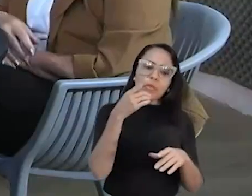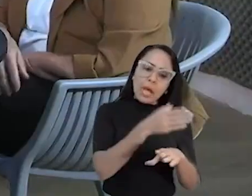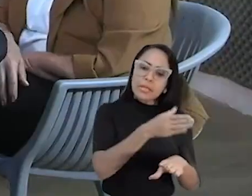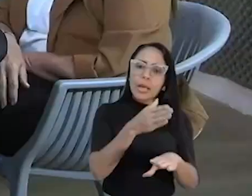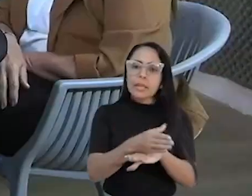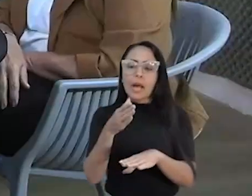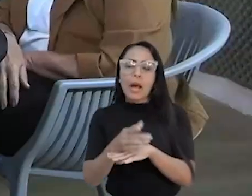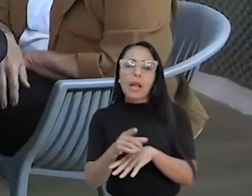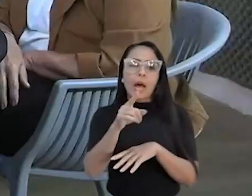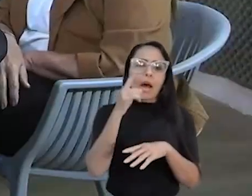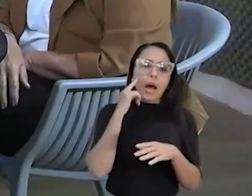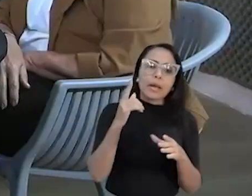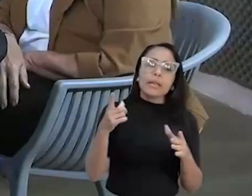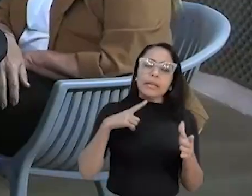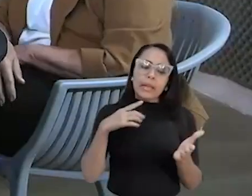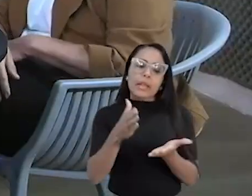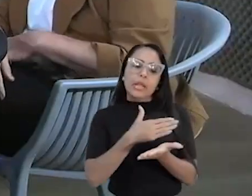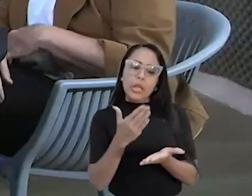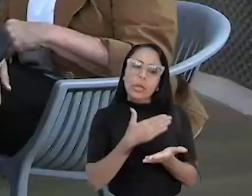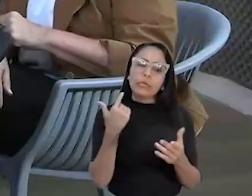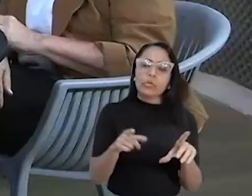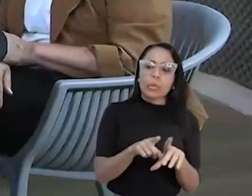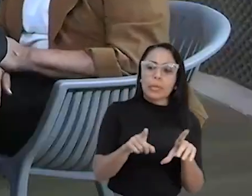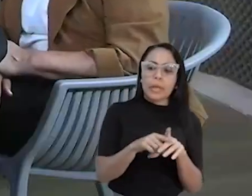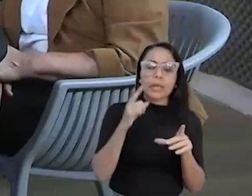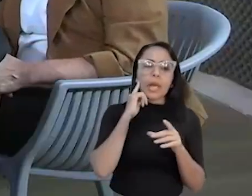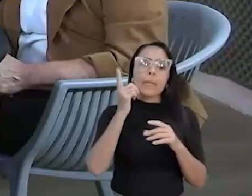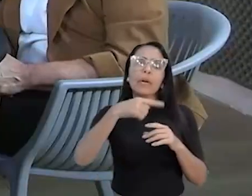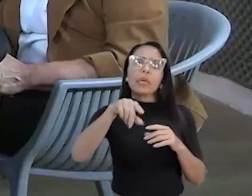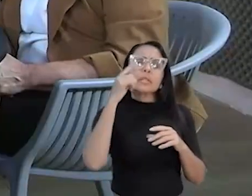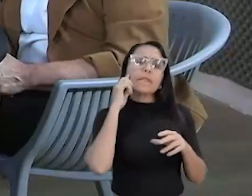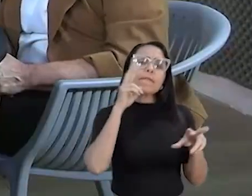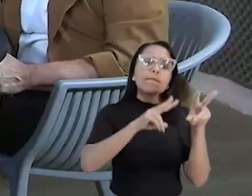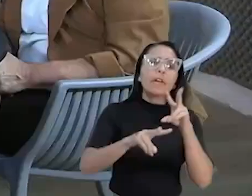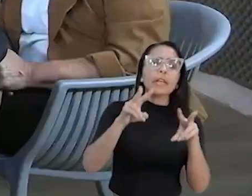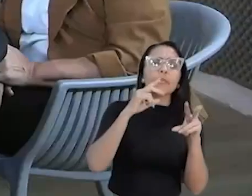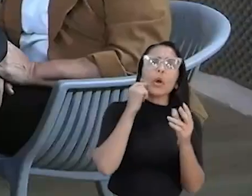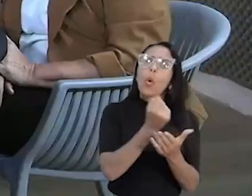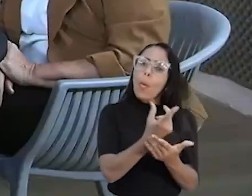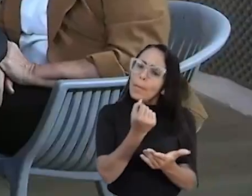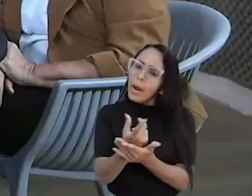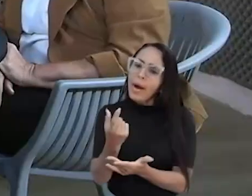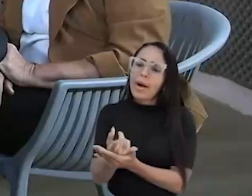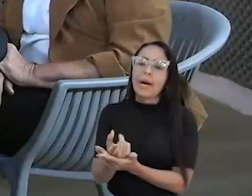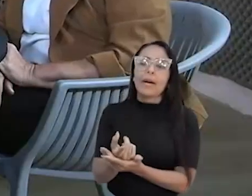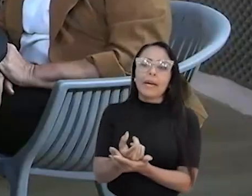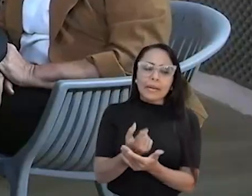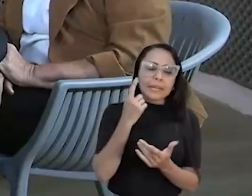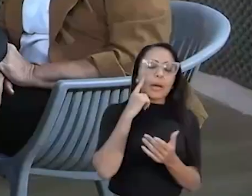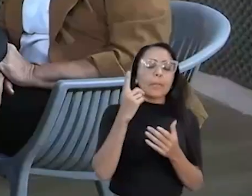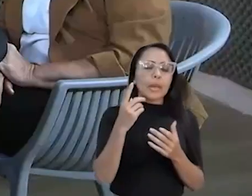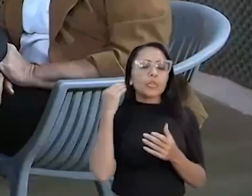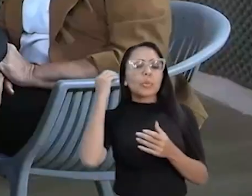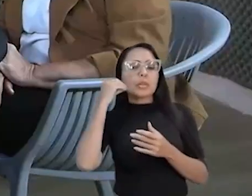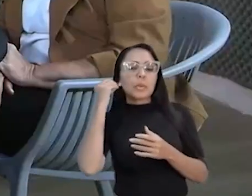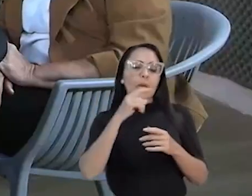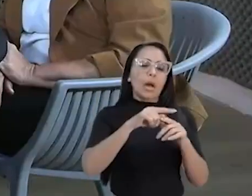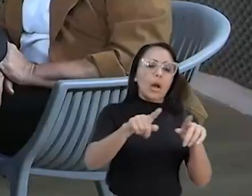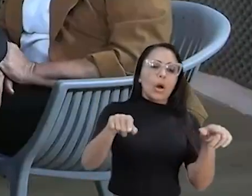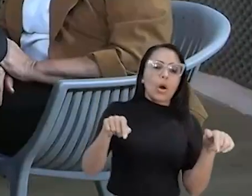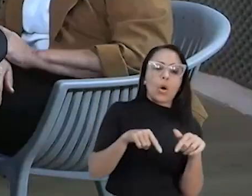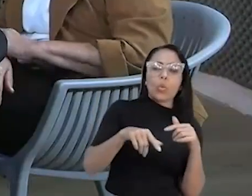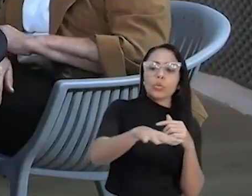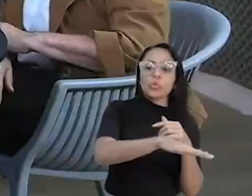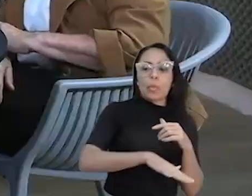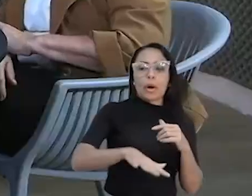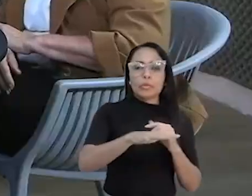lá. Inclusive, tem livros também para vocês verem e comprar também, né? E experienciar o espaço, que é